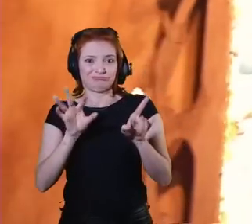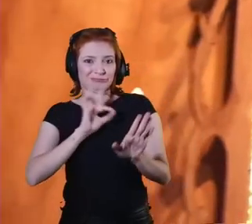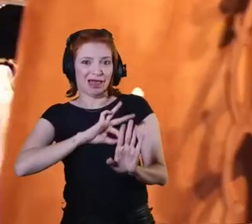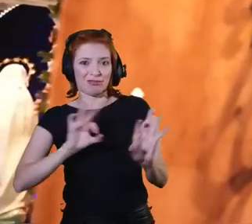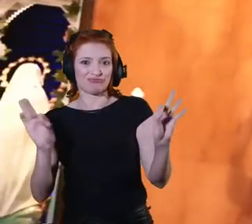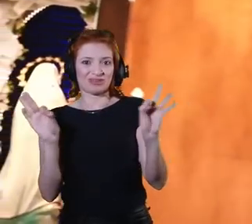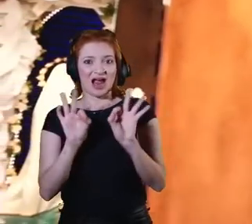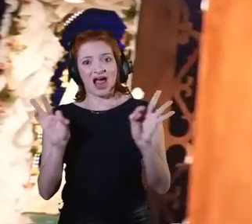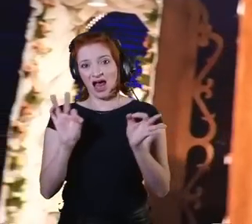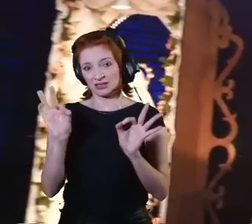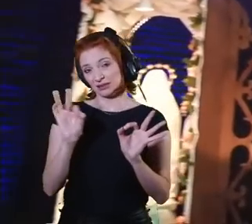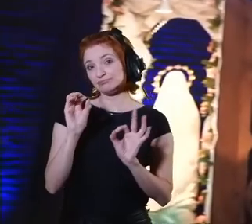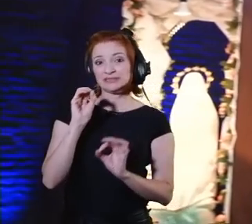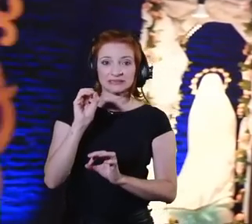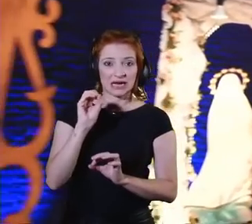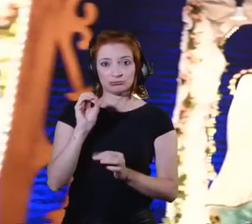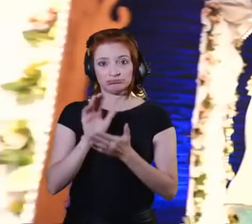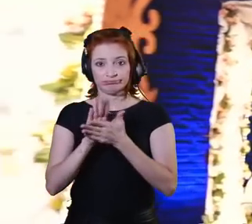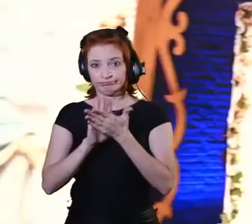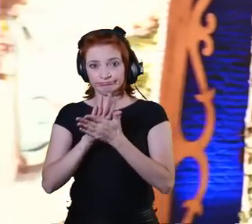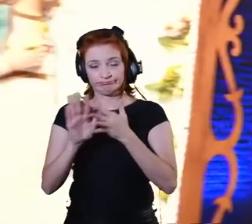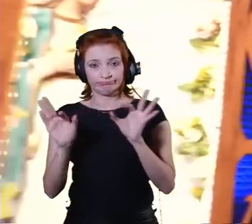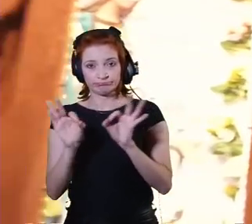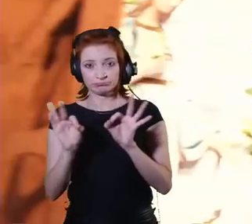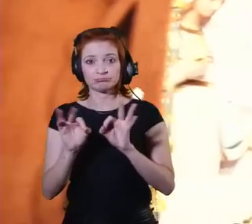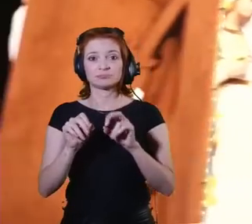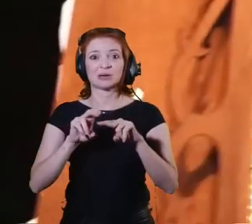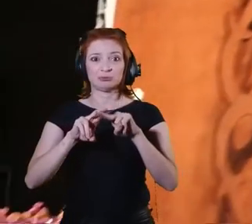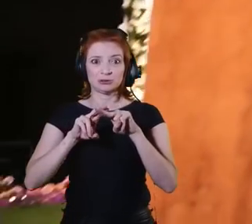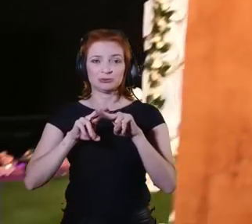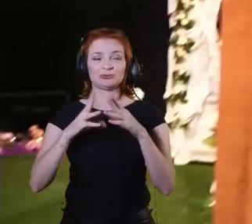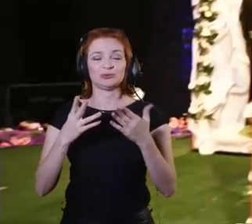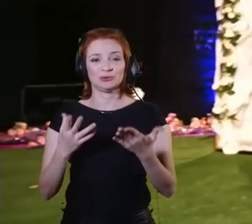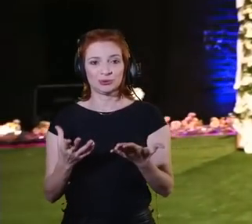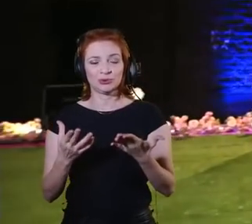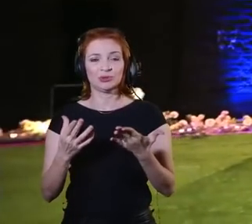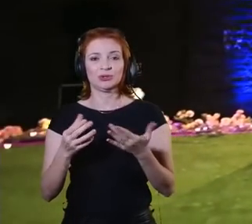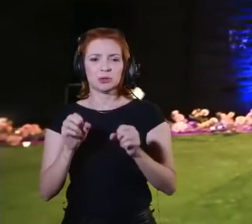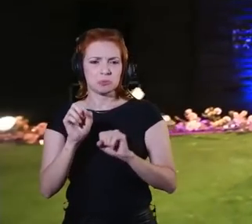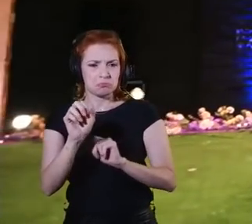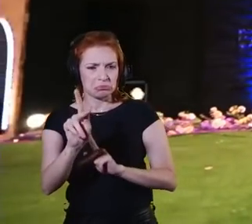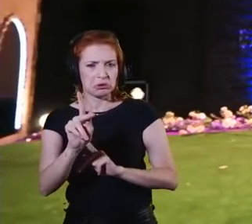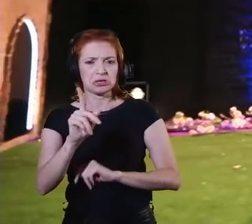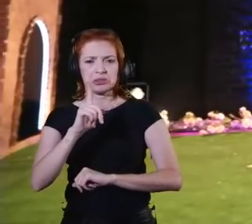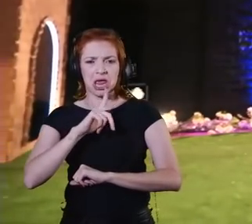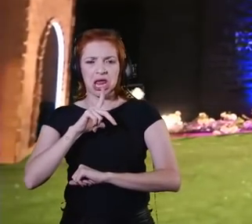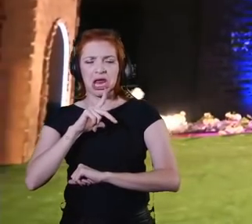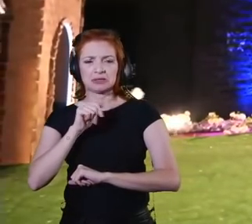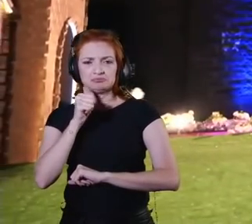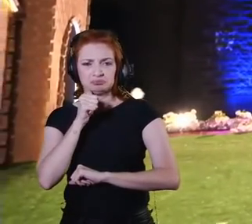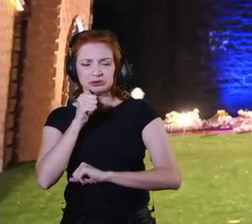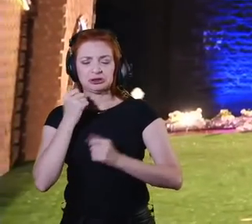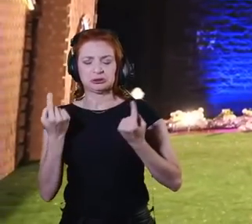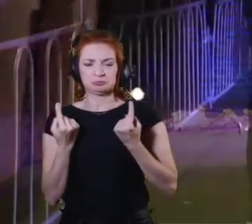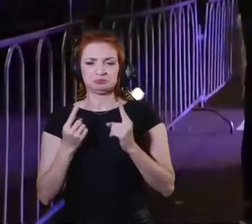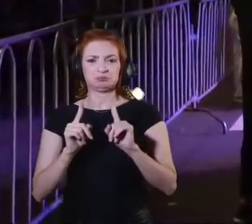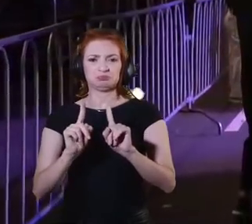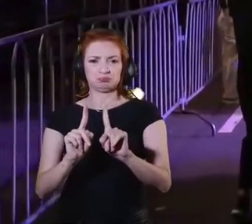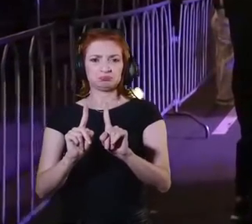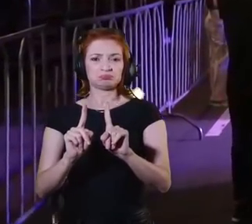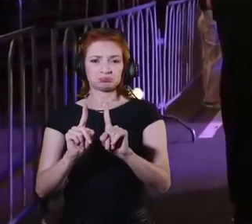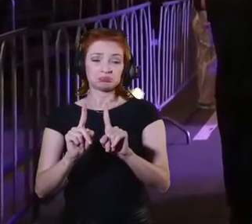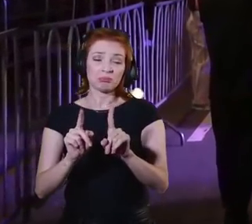valor financeiro em troca, né? Então, além das soberanas, né, das embaixatrizes, ali